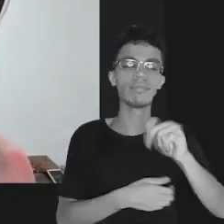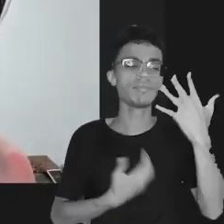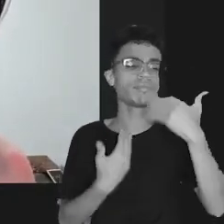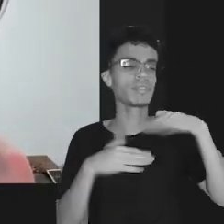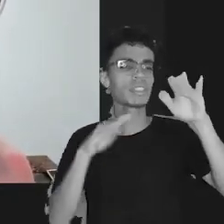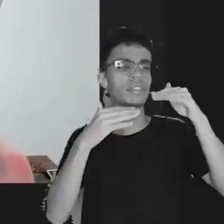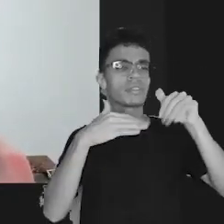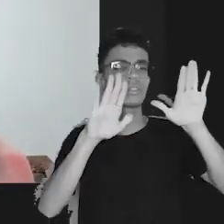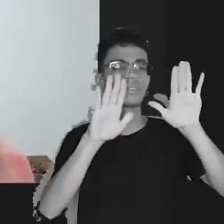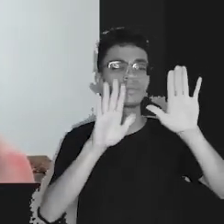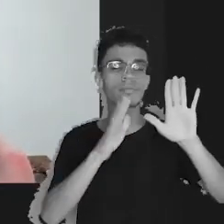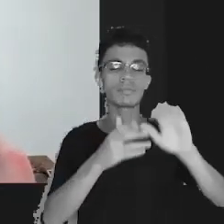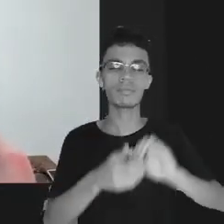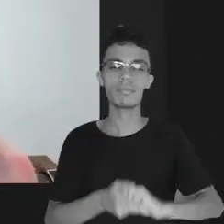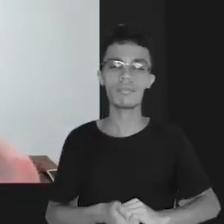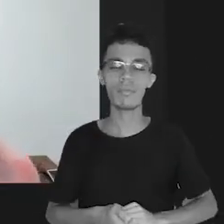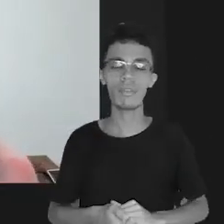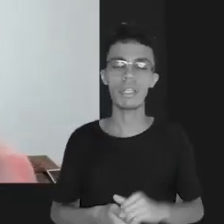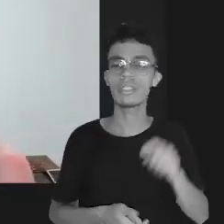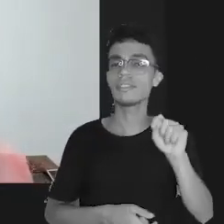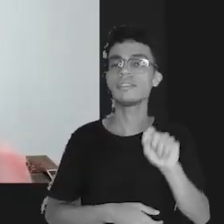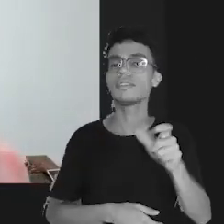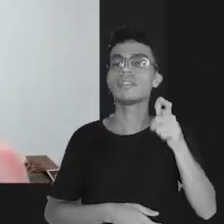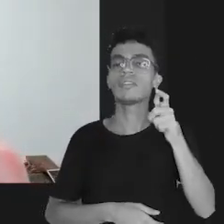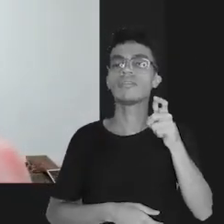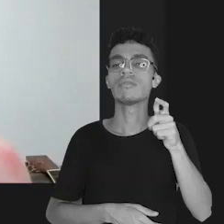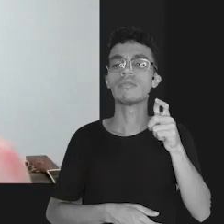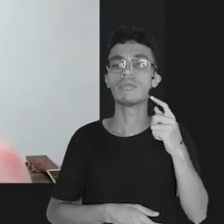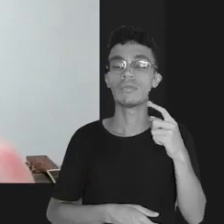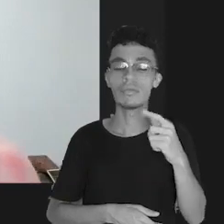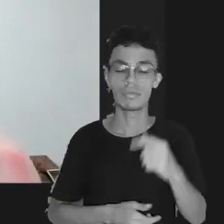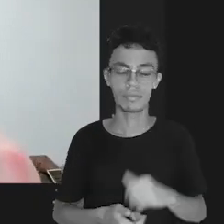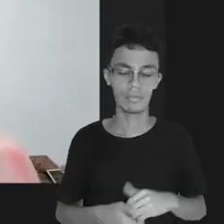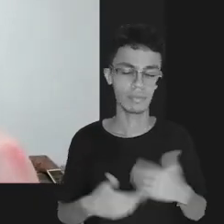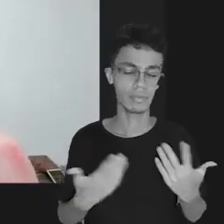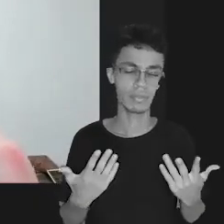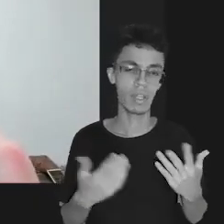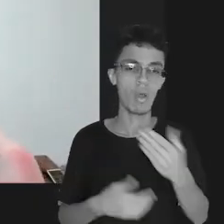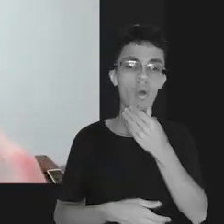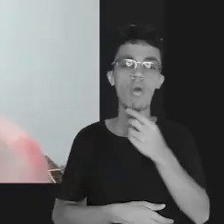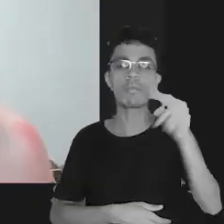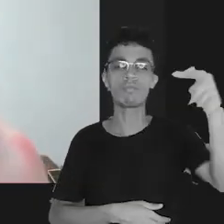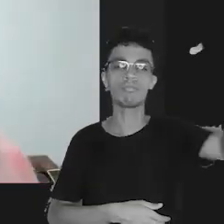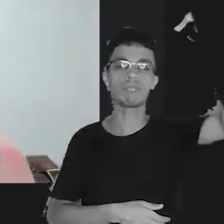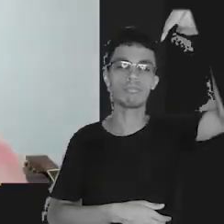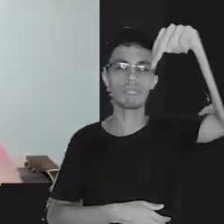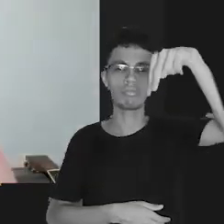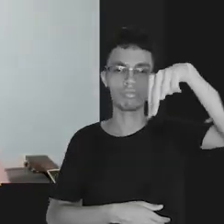Sai, pois estamos quase nus. Trapezista desce do trapézio.